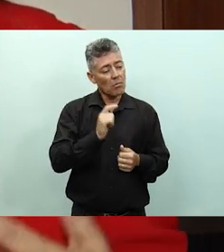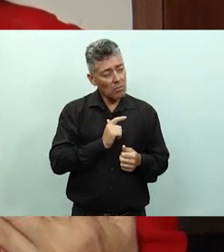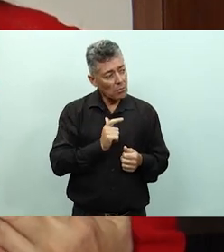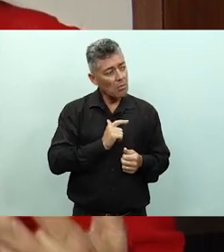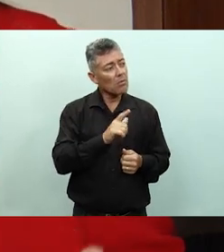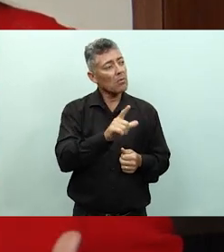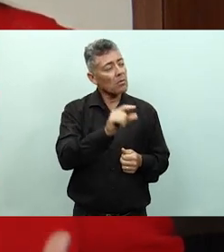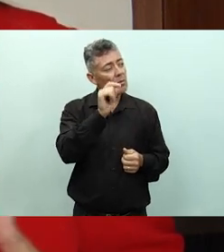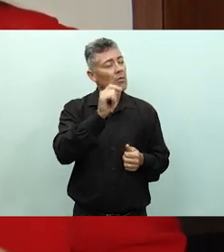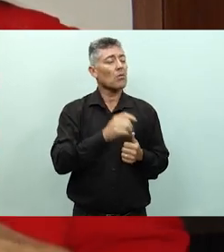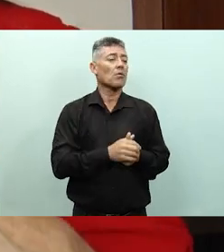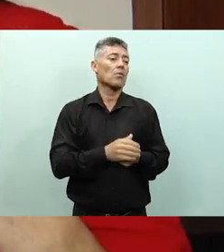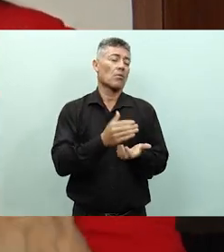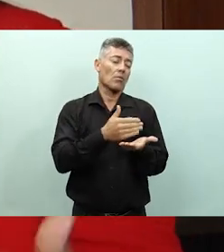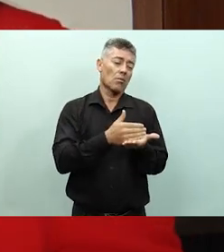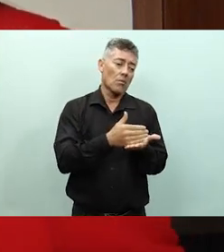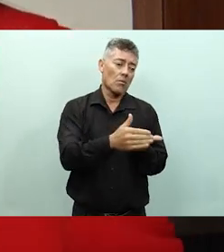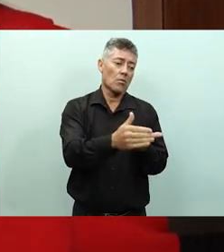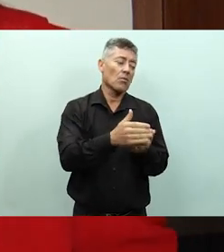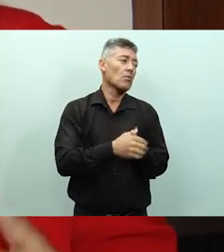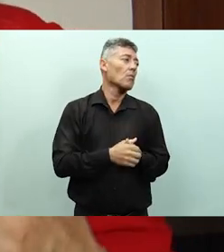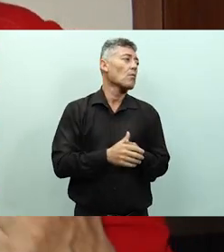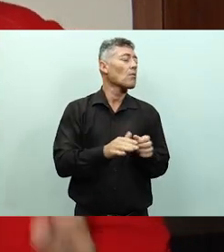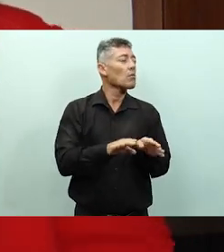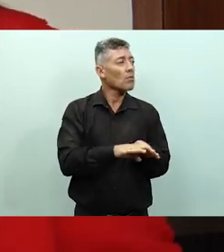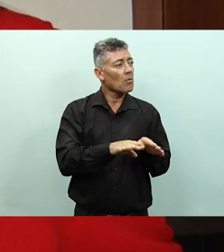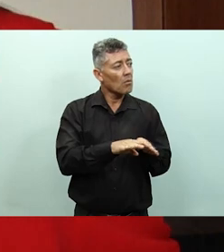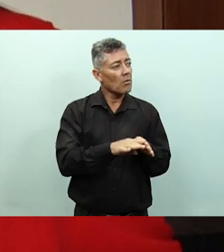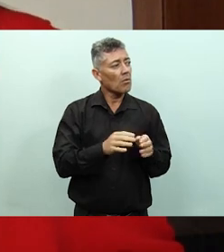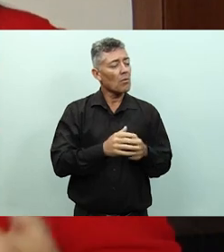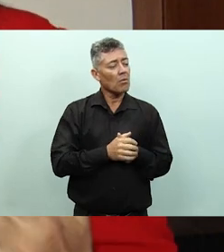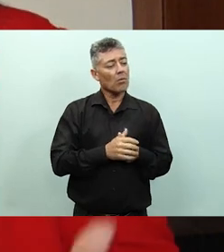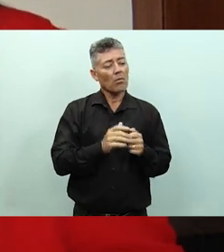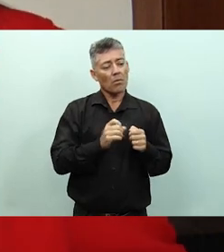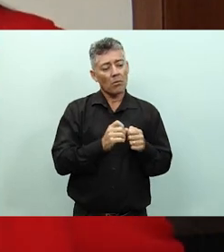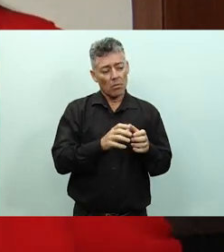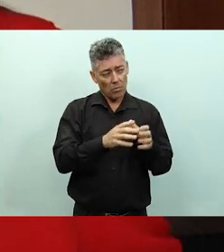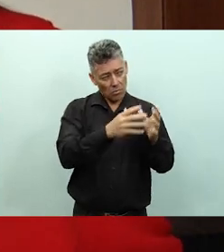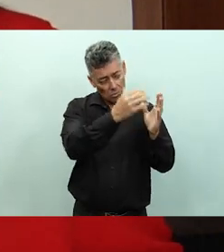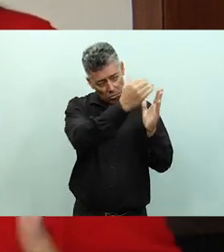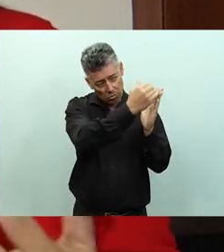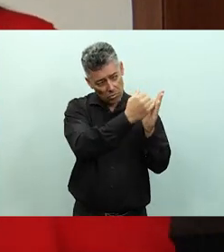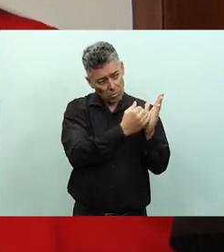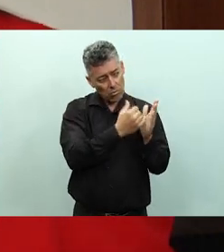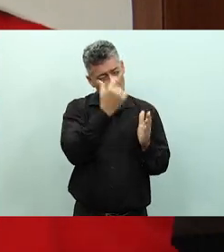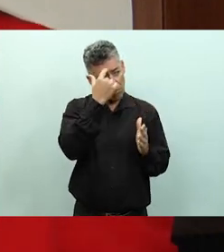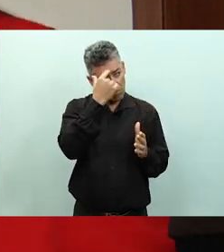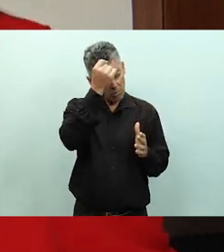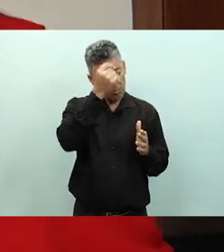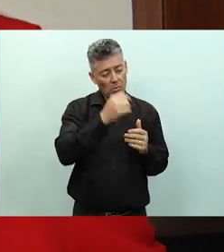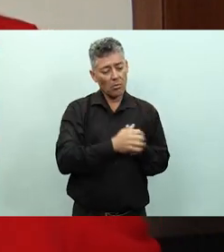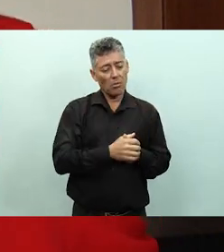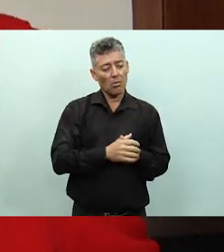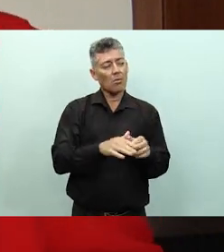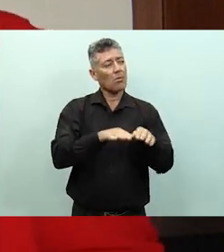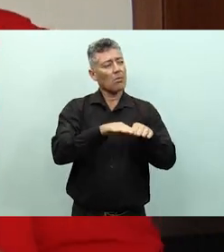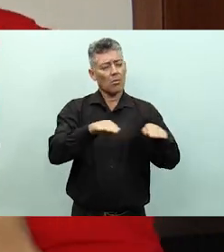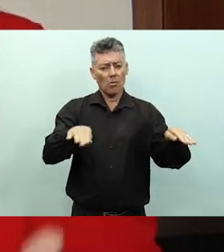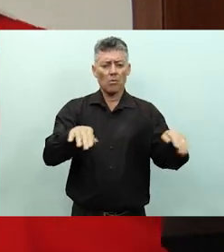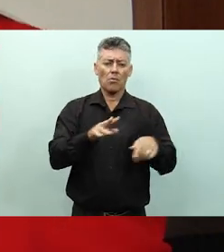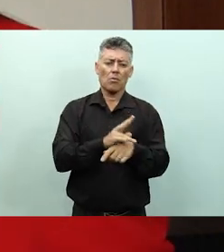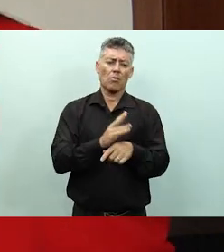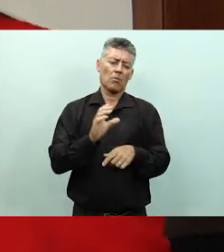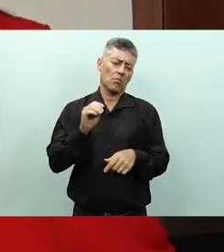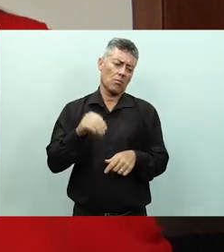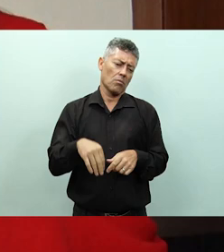não foi fácil. Ela foi eleita, começou a também estar fazendo parte do processo de eleição da